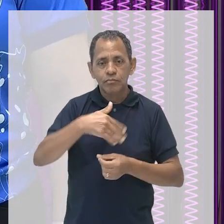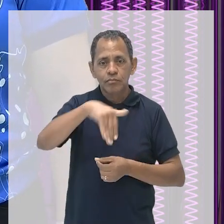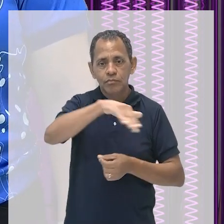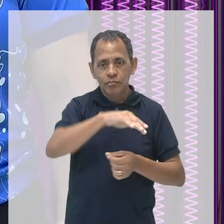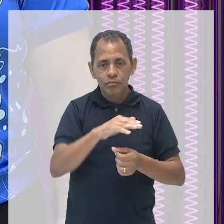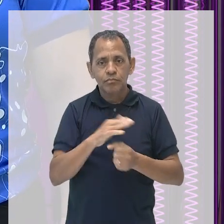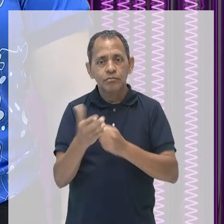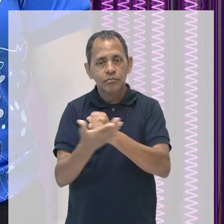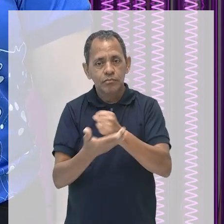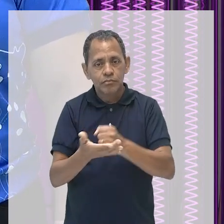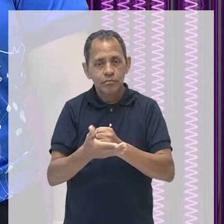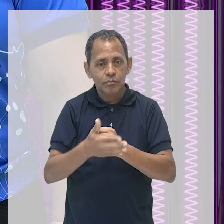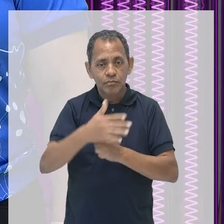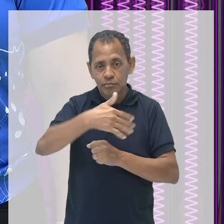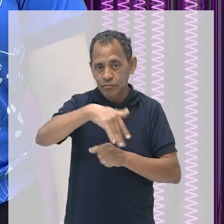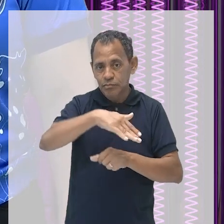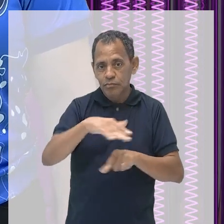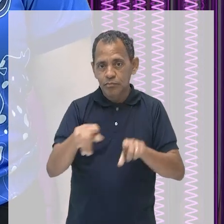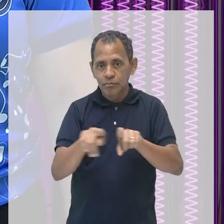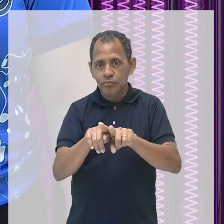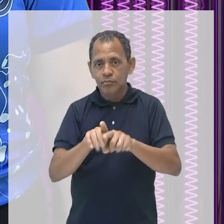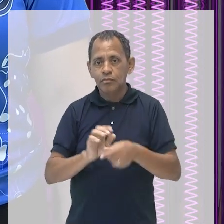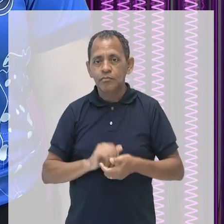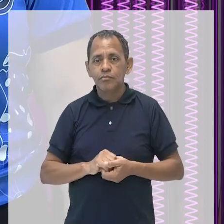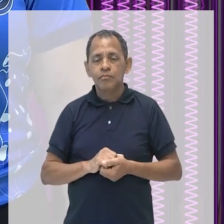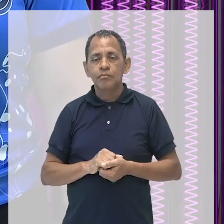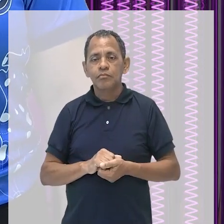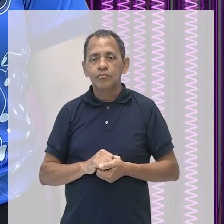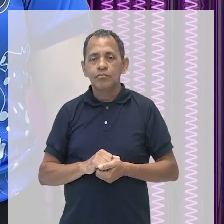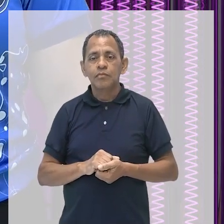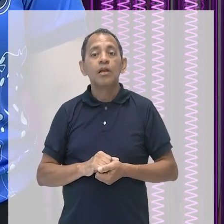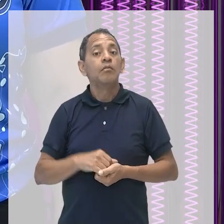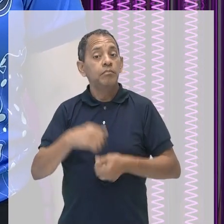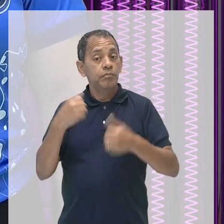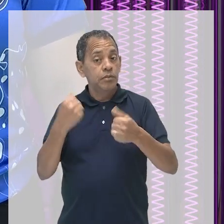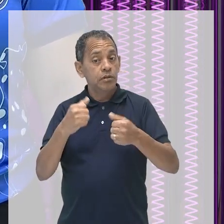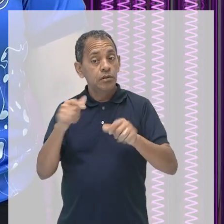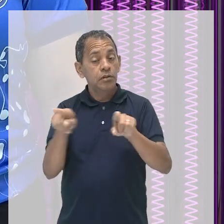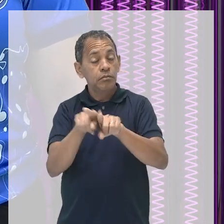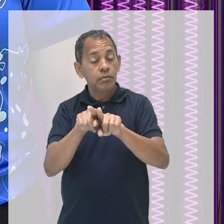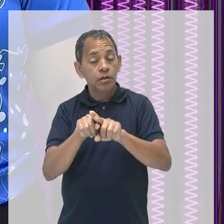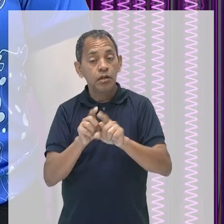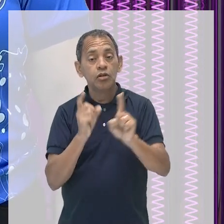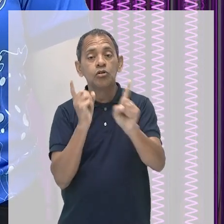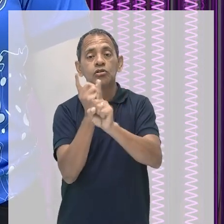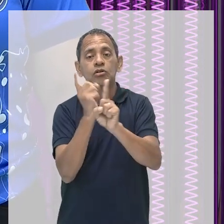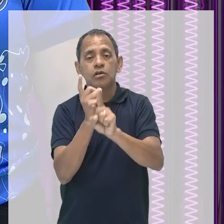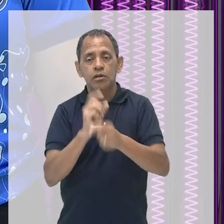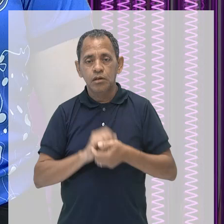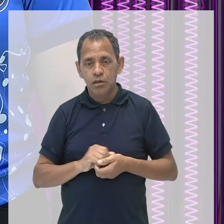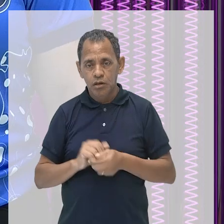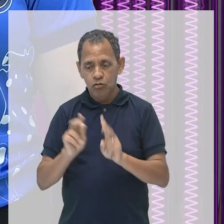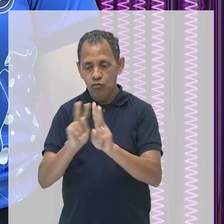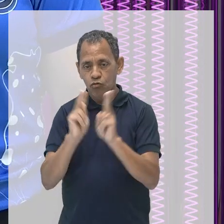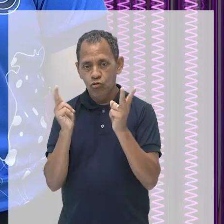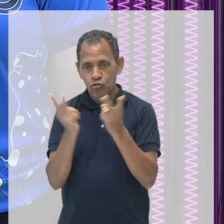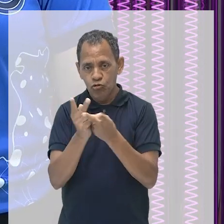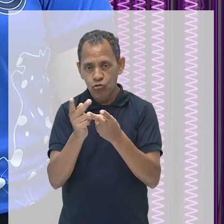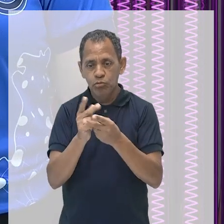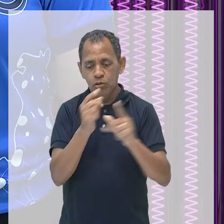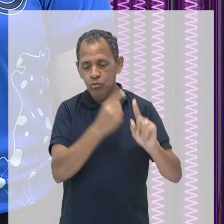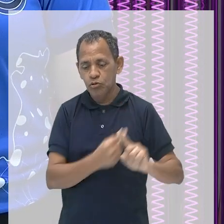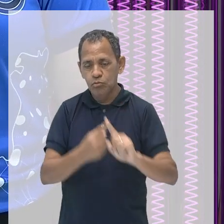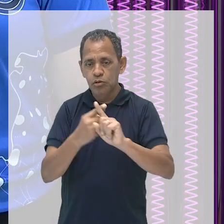desse prisma. Mas aí eu só tenho área e eu preciso de volume. Então, para encontrar o volume, eu multiplico pela altura, que aqui